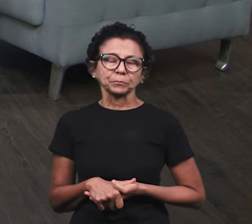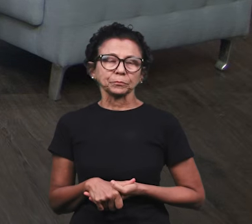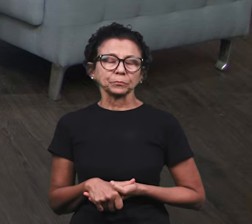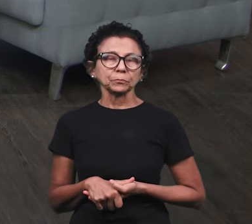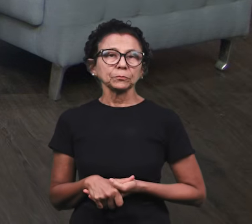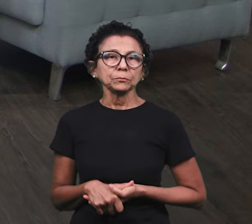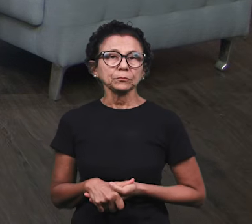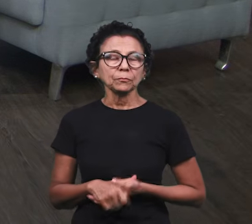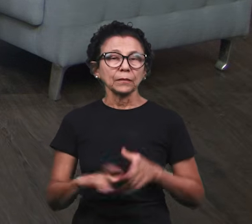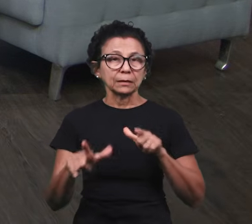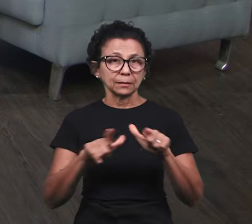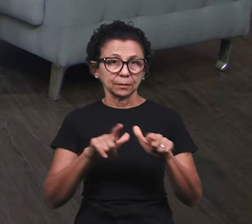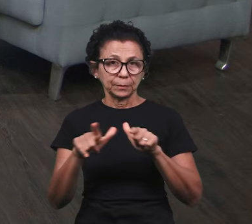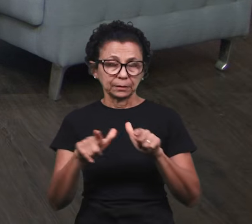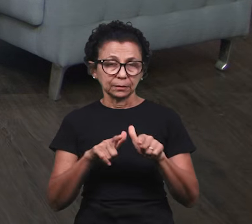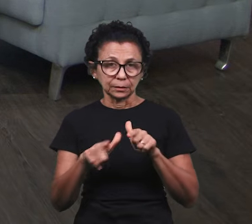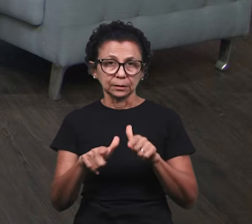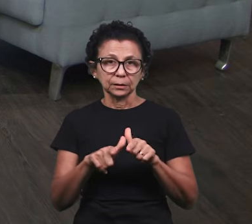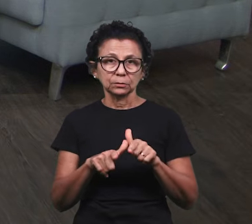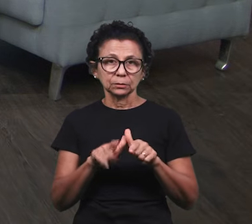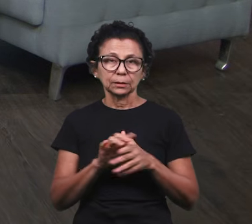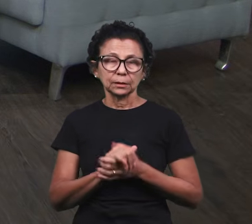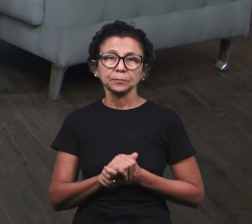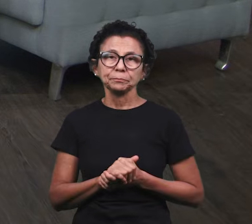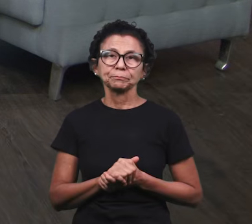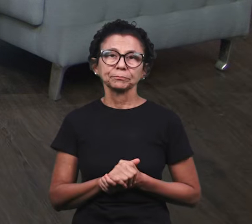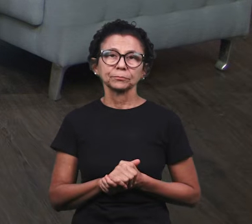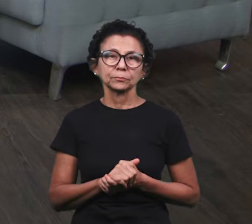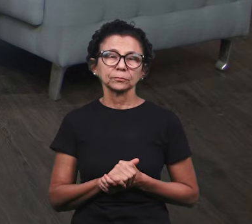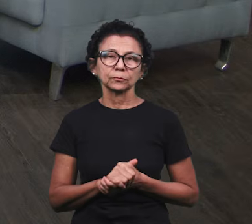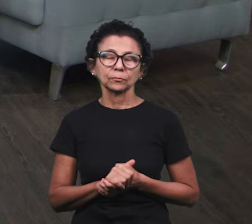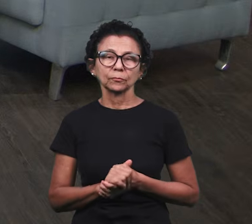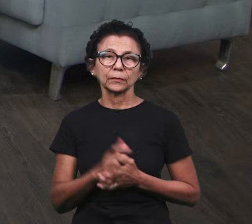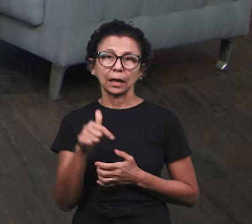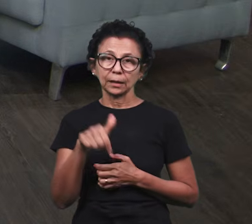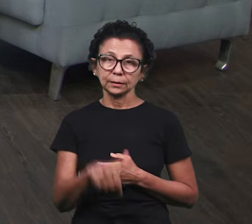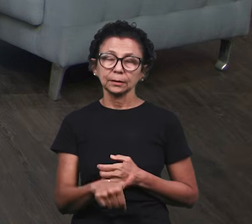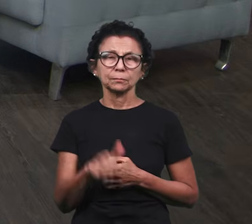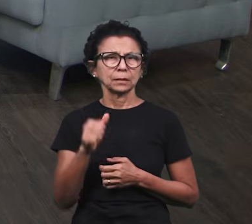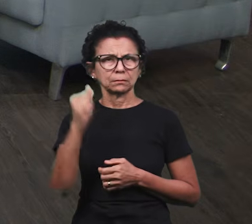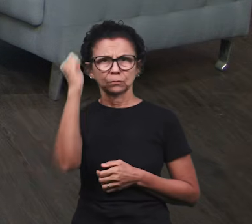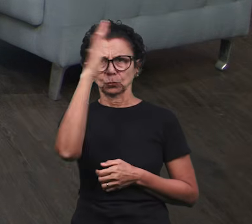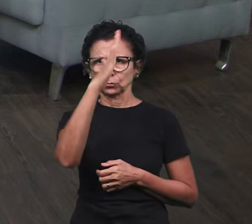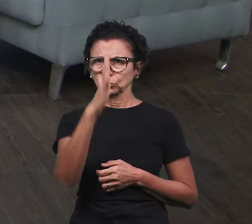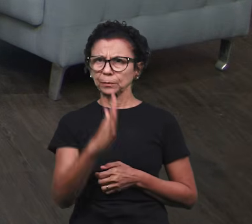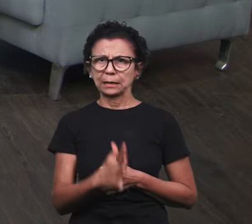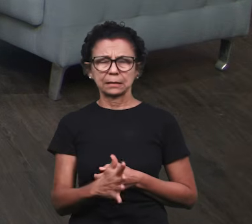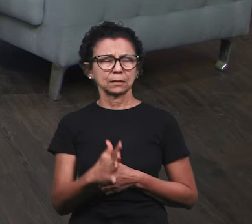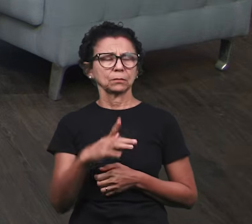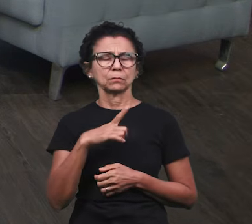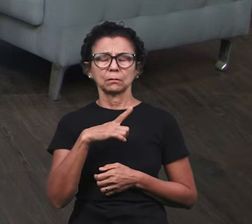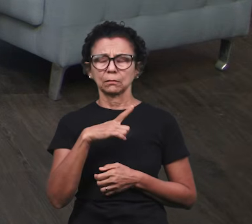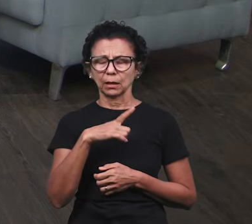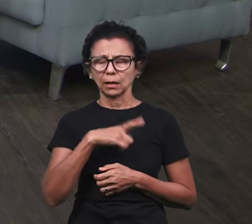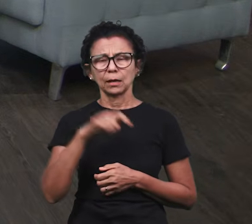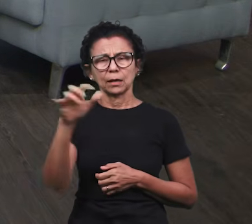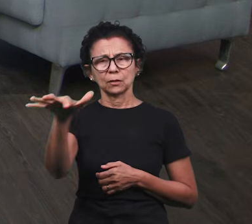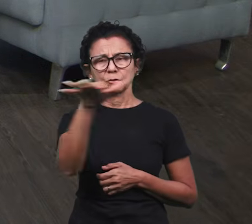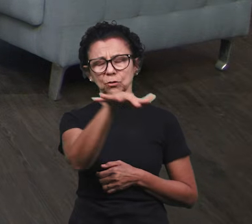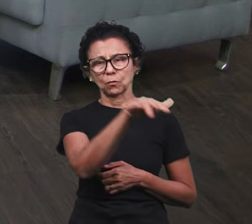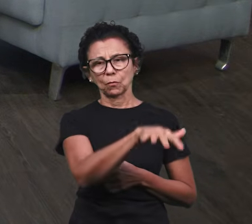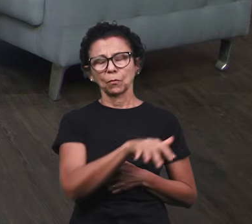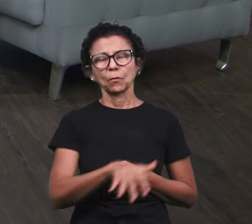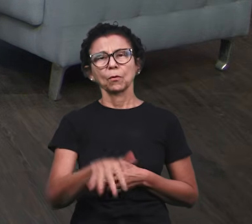trabalho que está sendo realizado lá, com resultados, mas nós vemos isso em todo o Brasil. Nós recebemos constantemente aqui informações que os irmãos nos